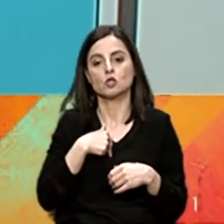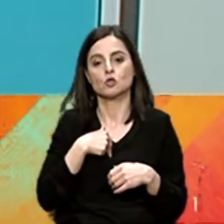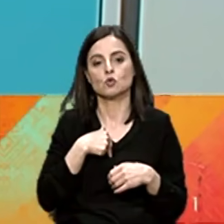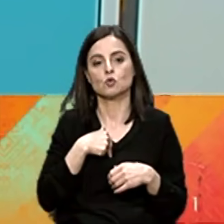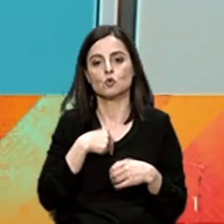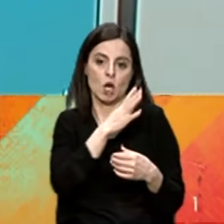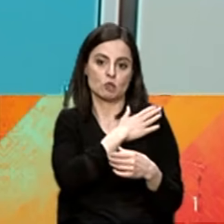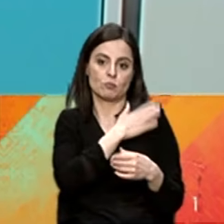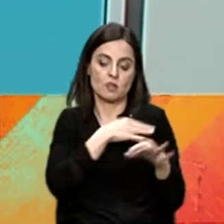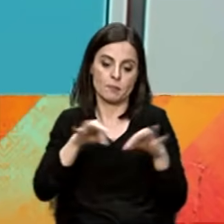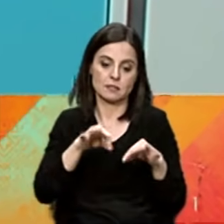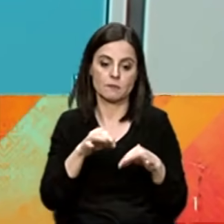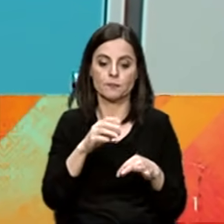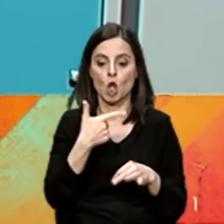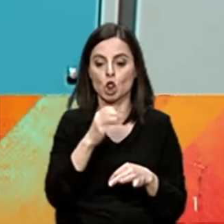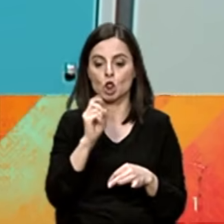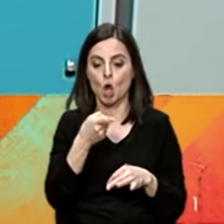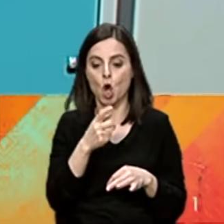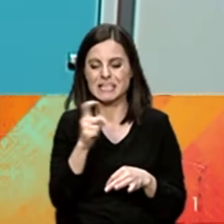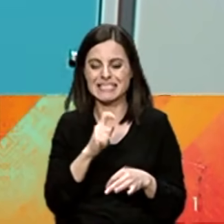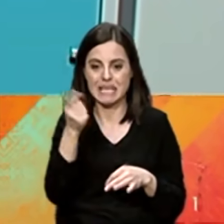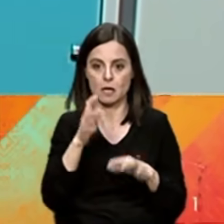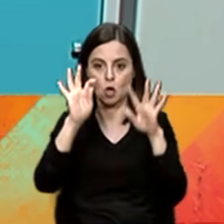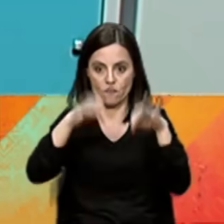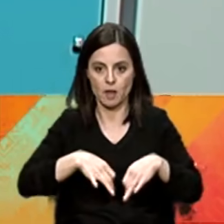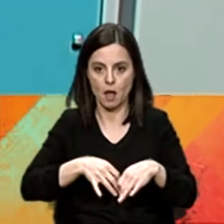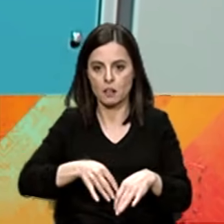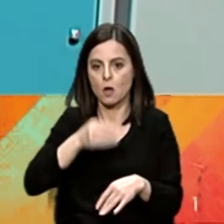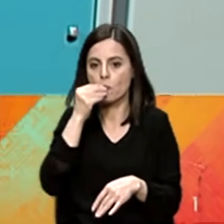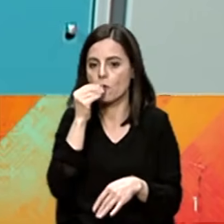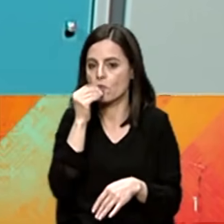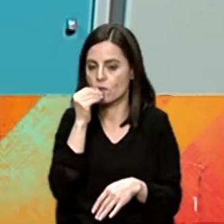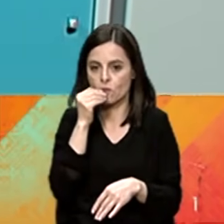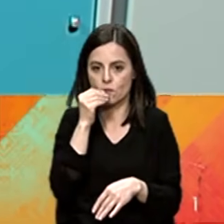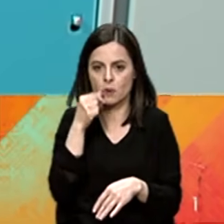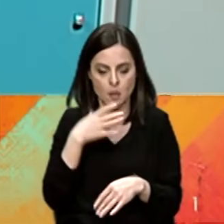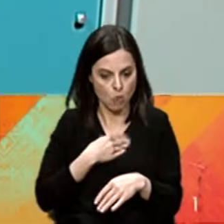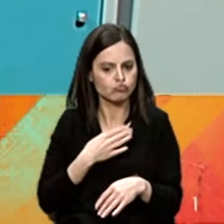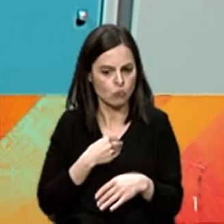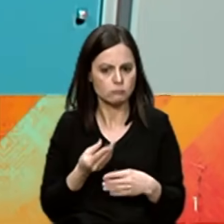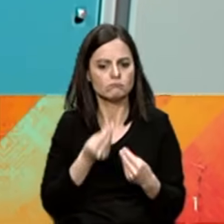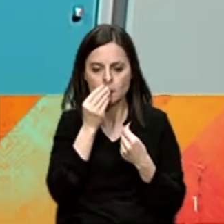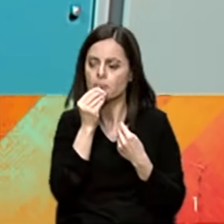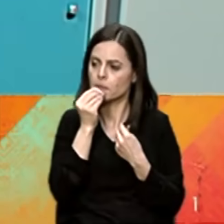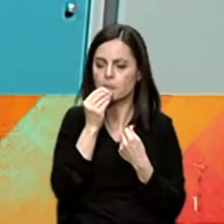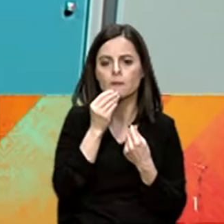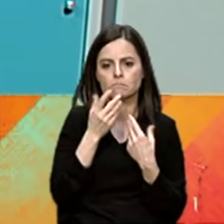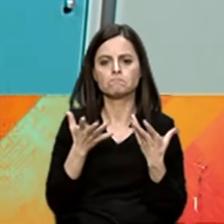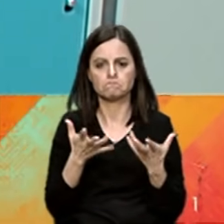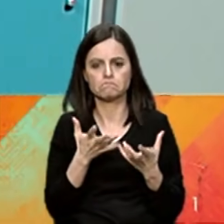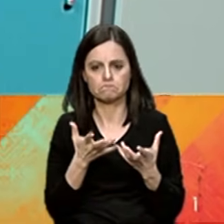Hoje já temos o Carlos, mas nessa semana foi o Tosé. No final provou um bocadinho. Tu acredita? Ele estava a gostar. Sim. Até que ele pôs uma dose